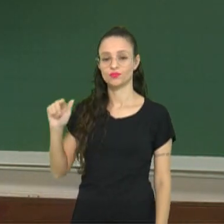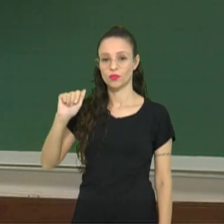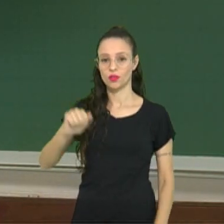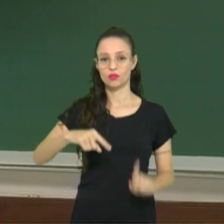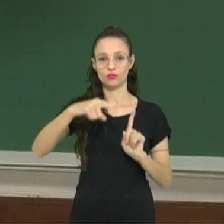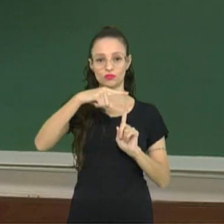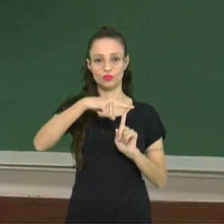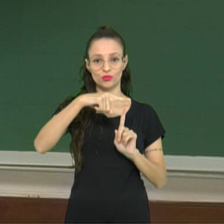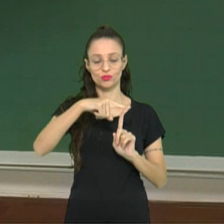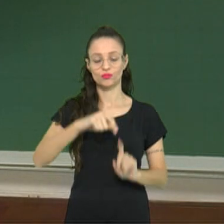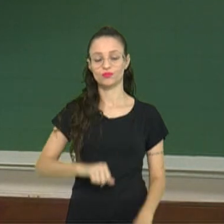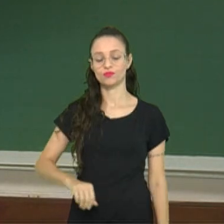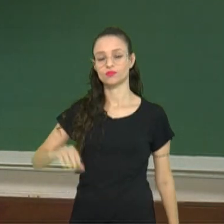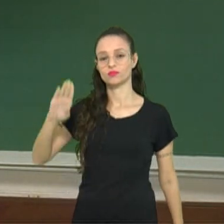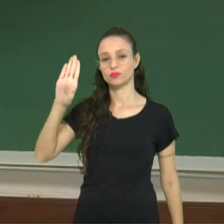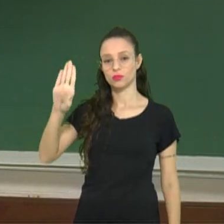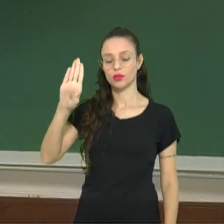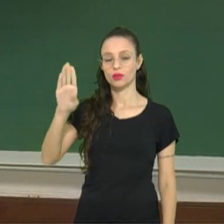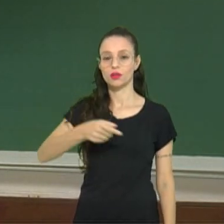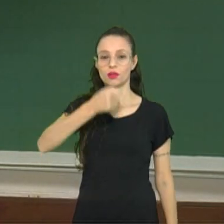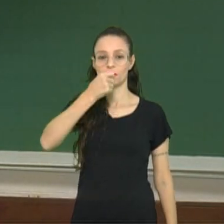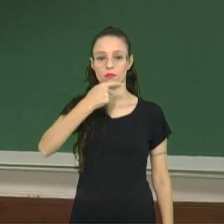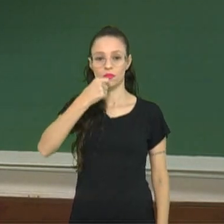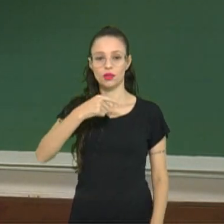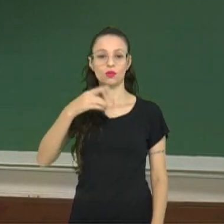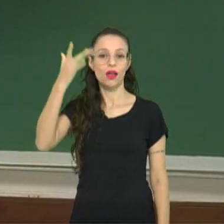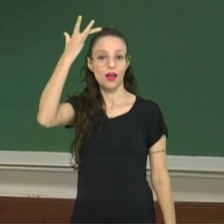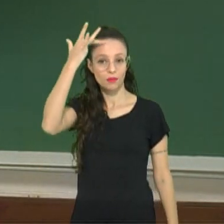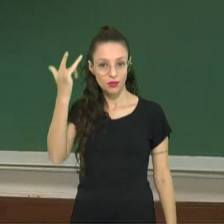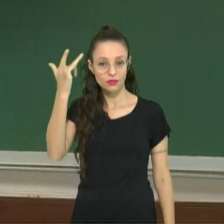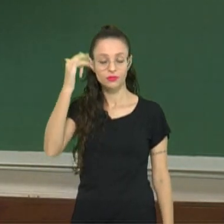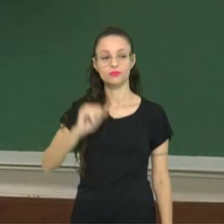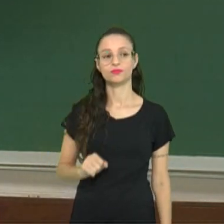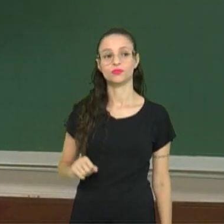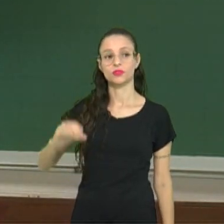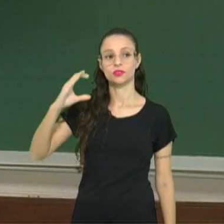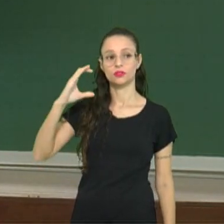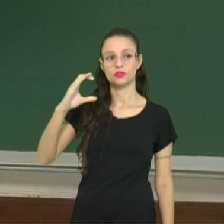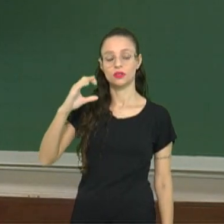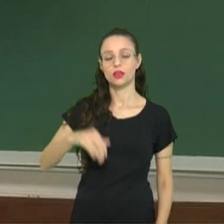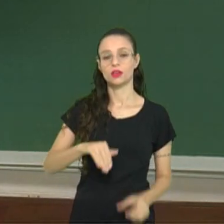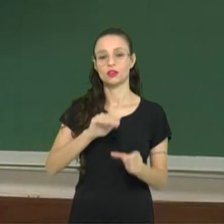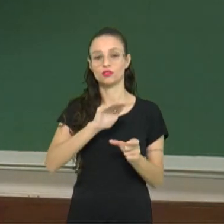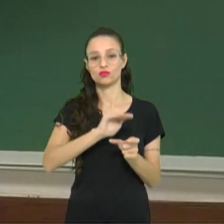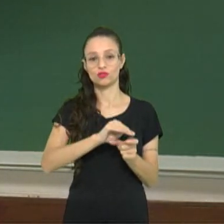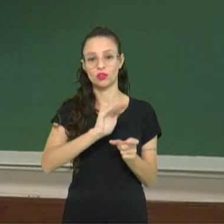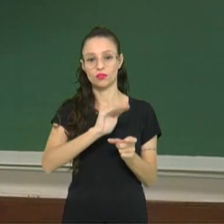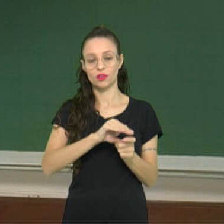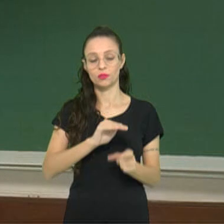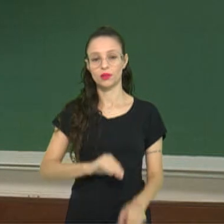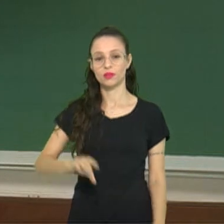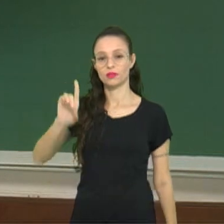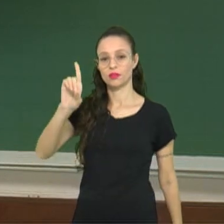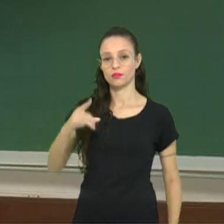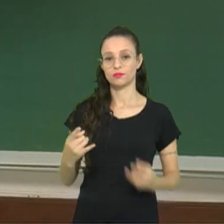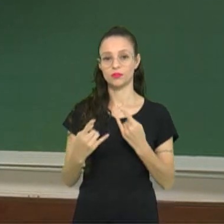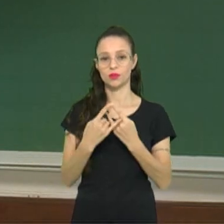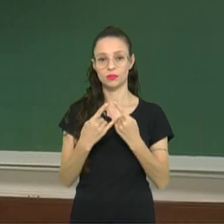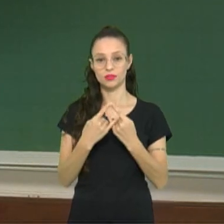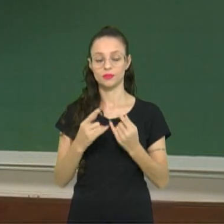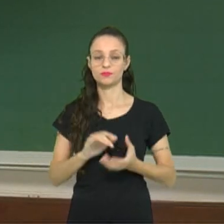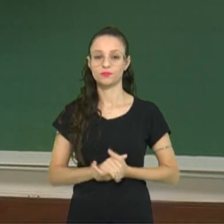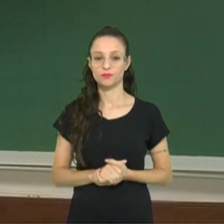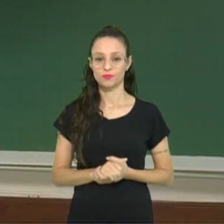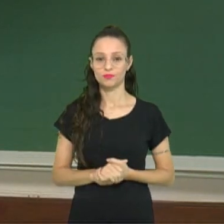A, o DIU. Letra B, a pílula do dia seguinte. Letra C, o diafragma. Ou a letra D, a camisinha.